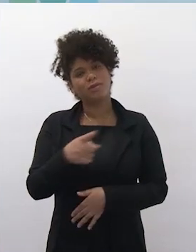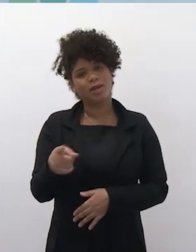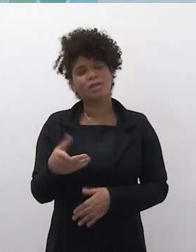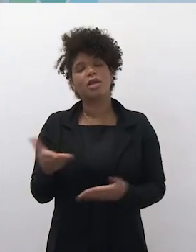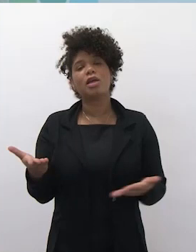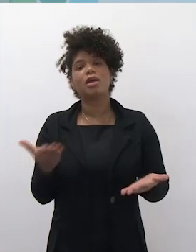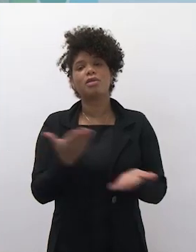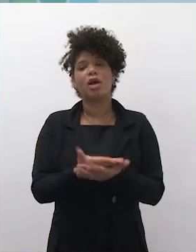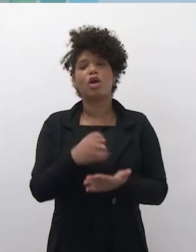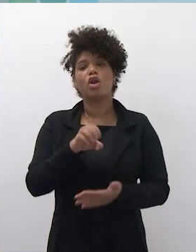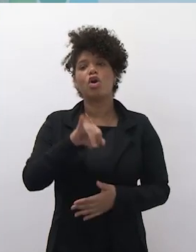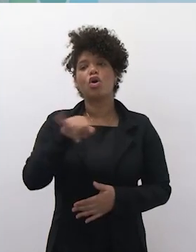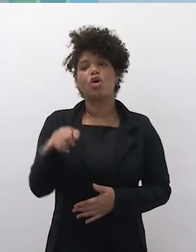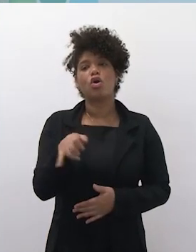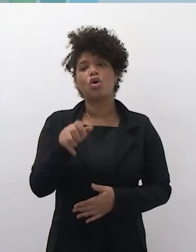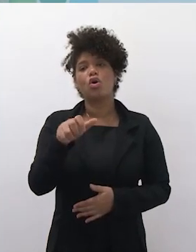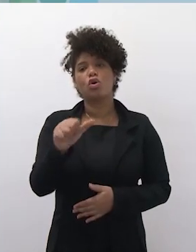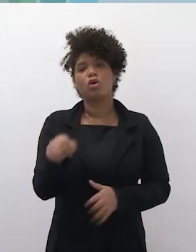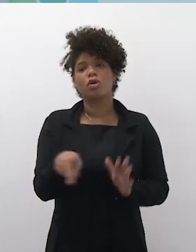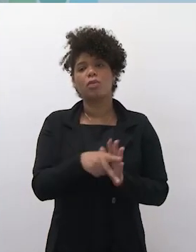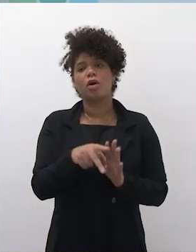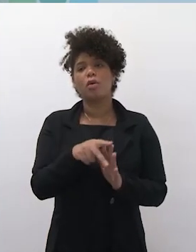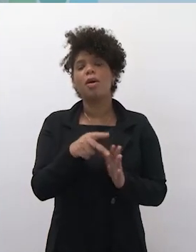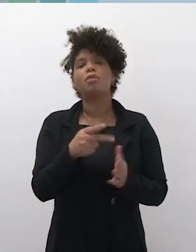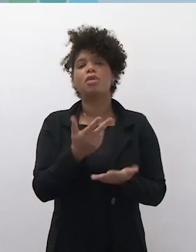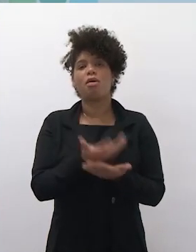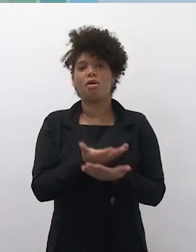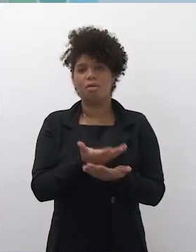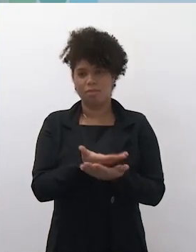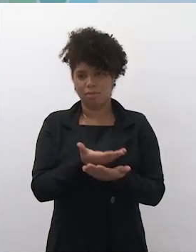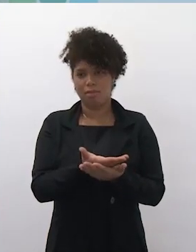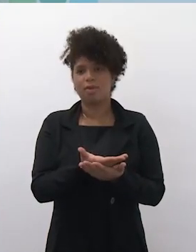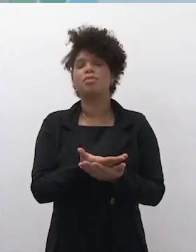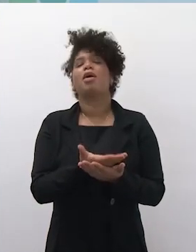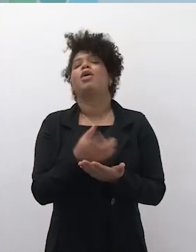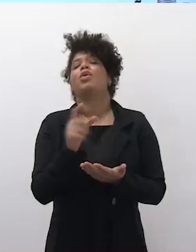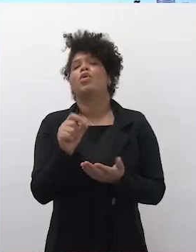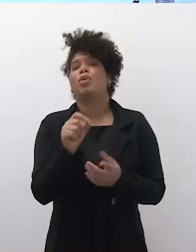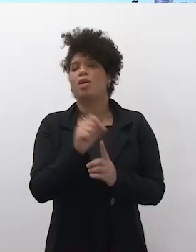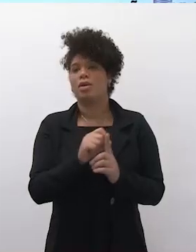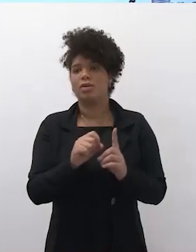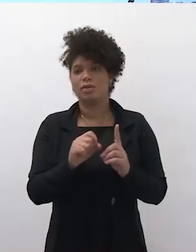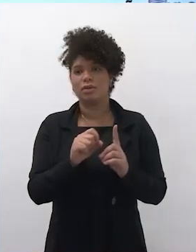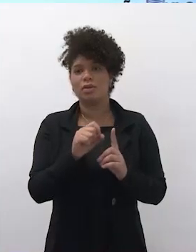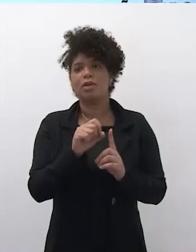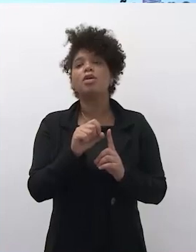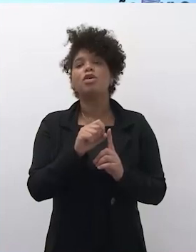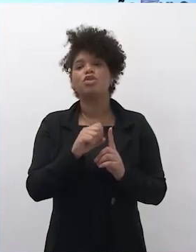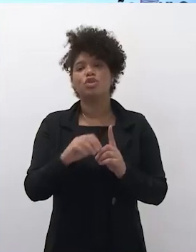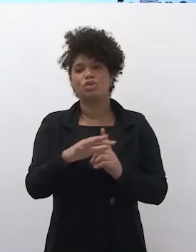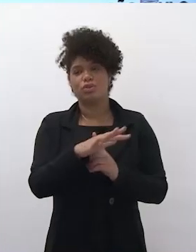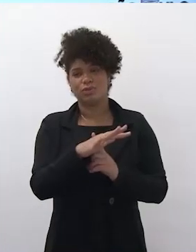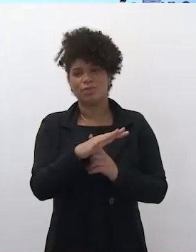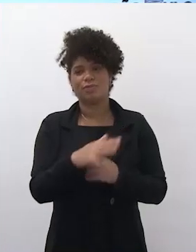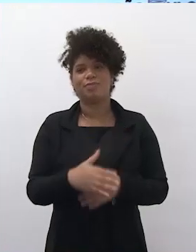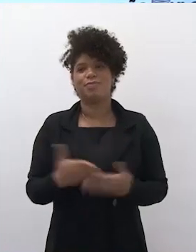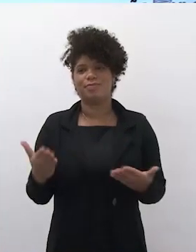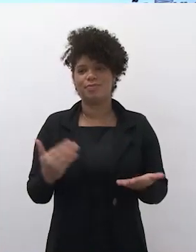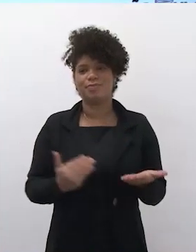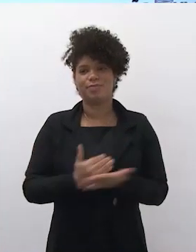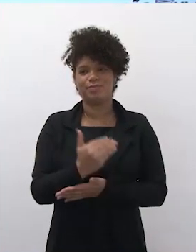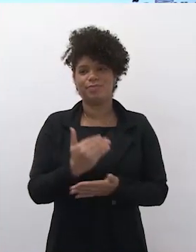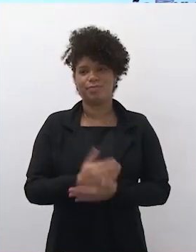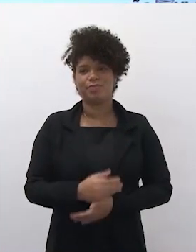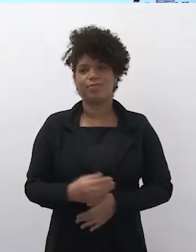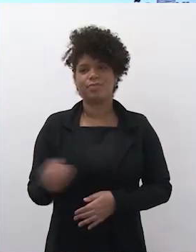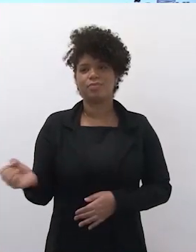do EJA, né? Nas nossas aulas de sócio, começando aí um novo bimestre, um novo termo, né, para vocês. Então, vamos continuar junto